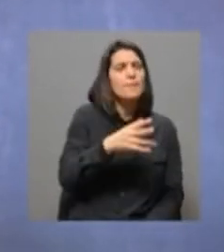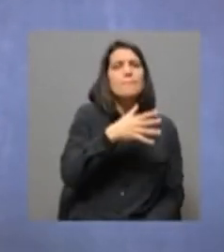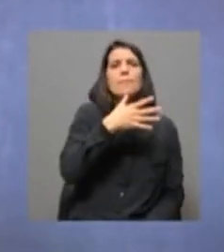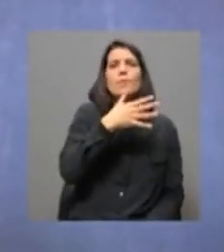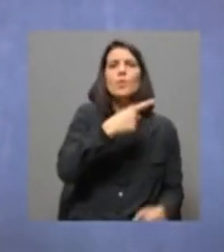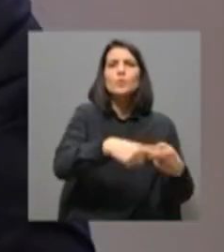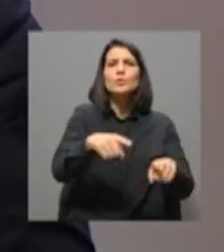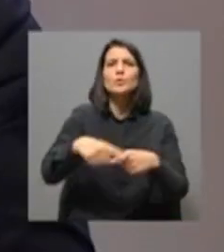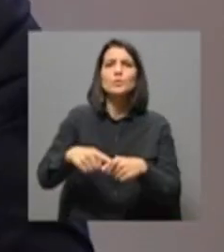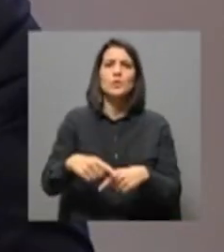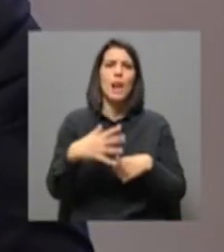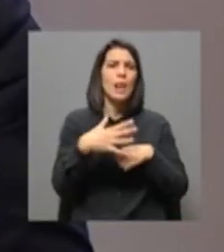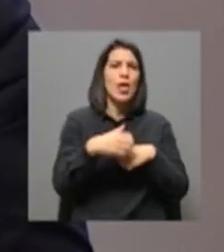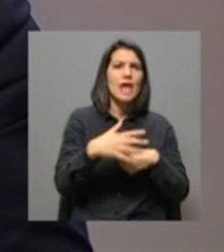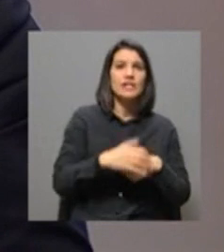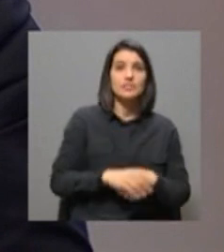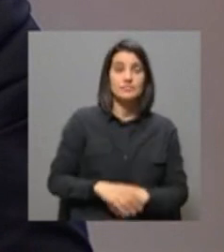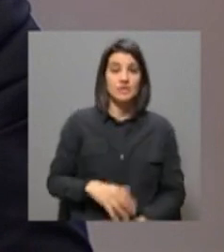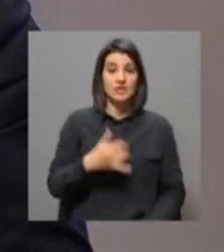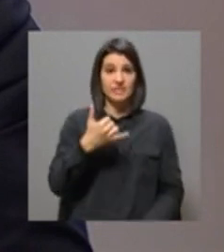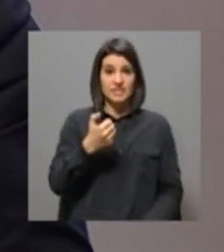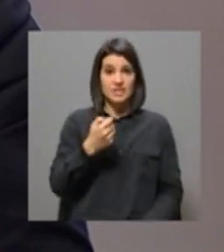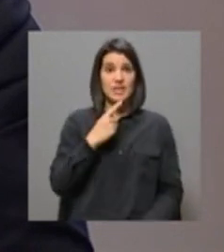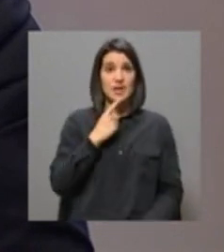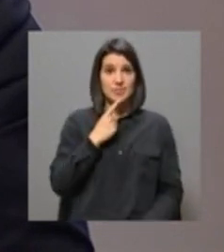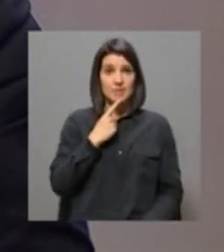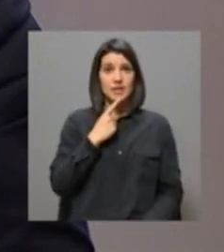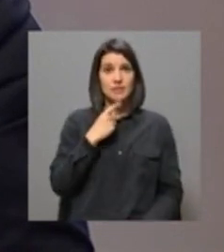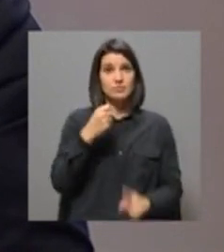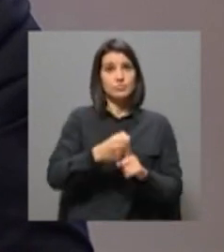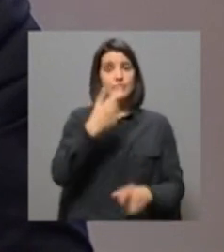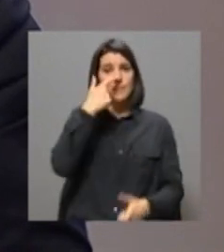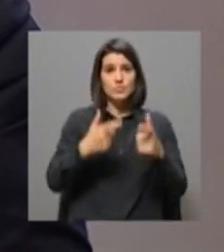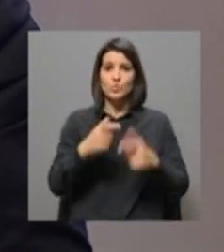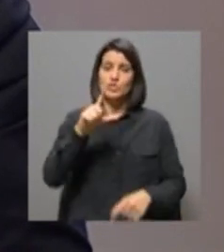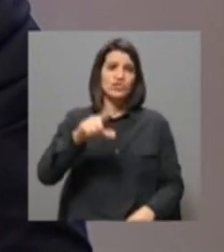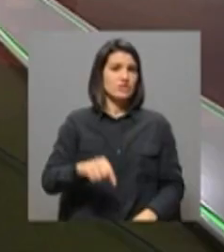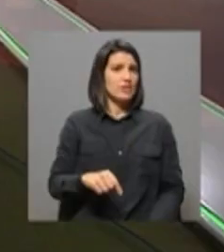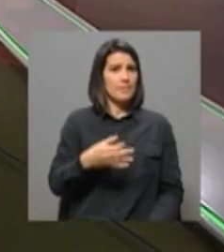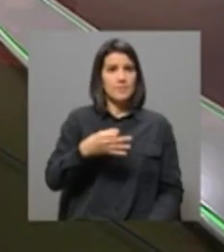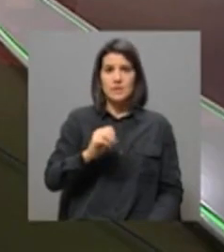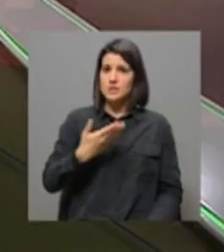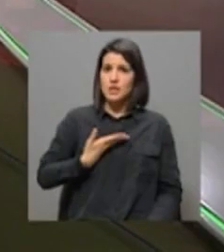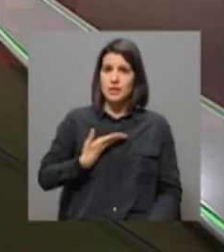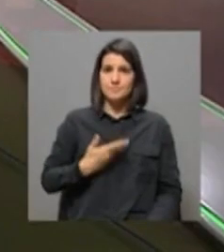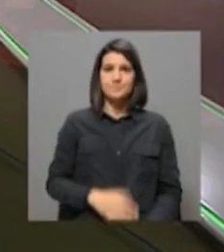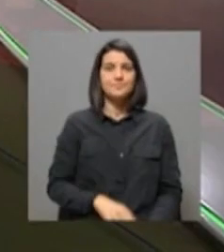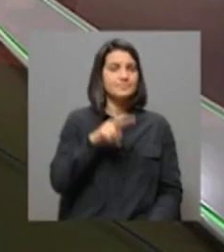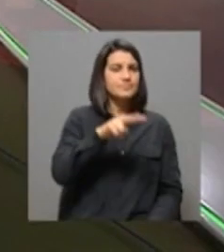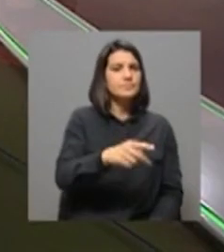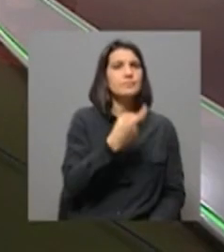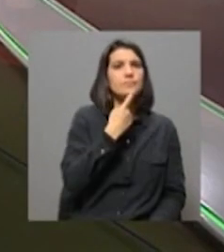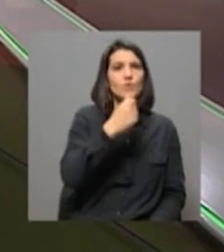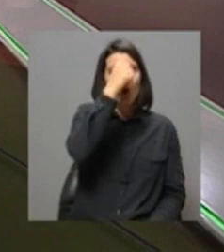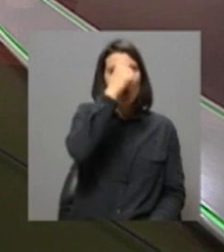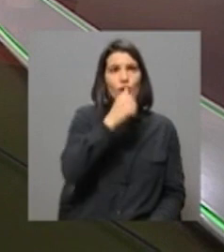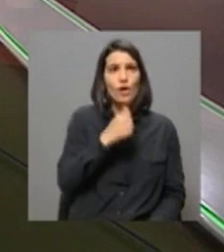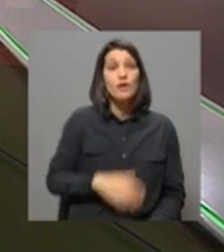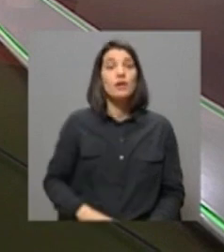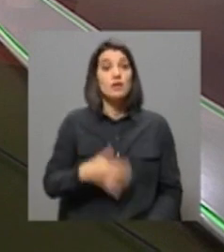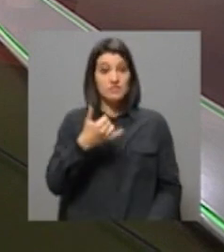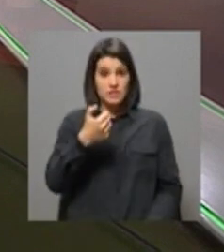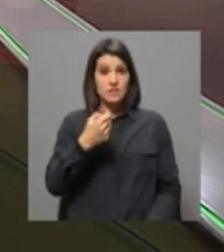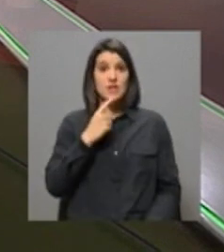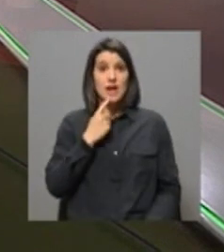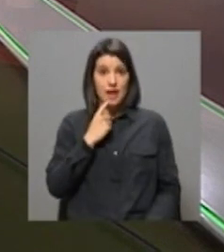cor de laranja. O 25 abril foi feito por gente que também é social-democrata. Vi pedras cor de rosa. O 25 abril, para que eu